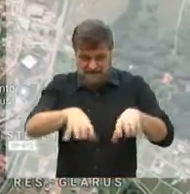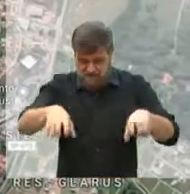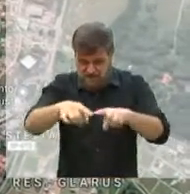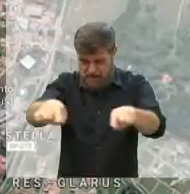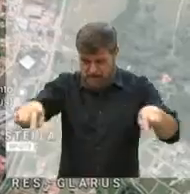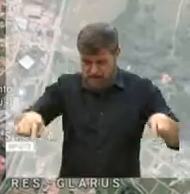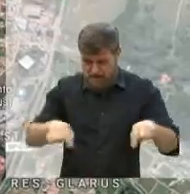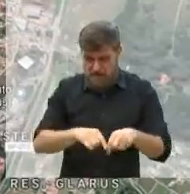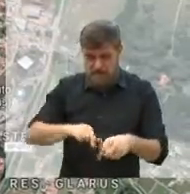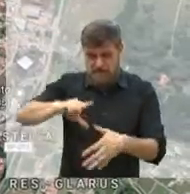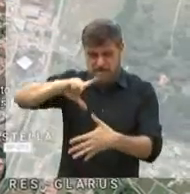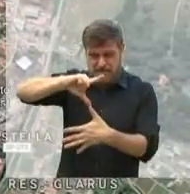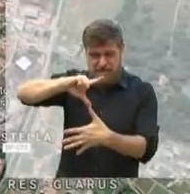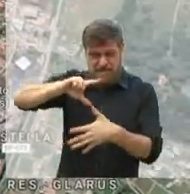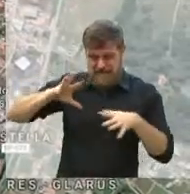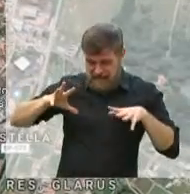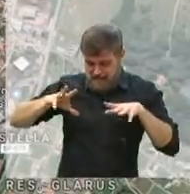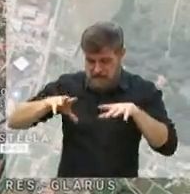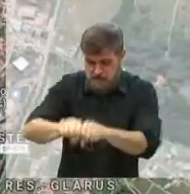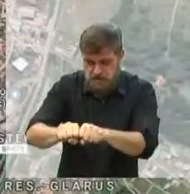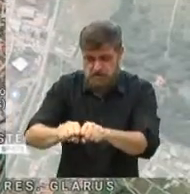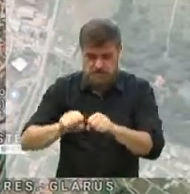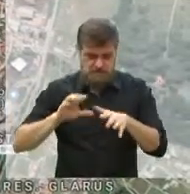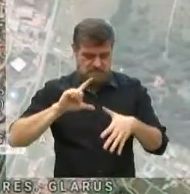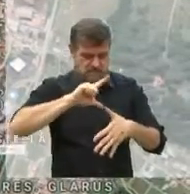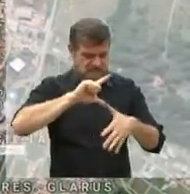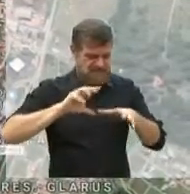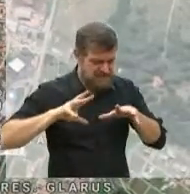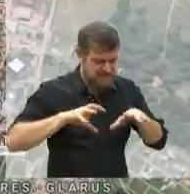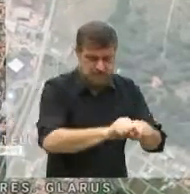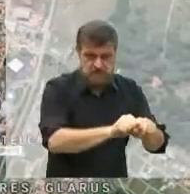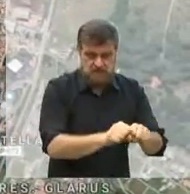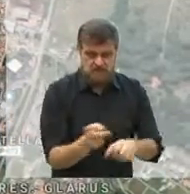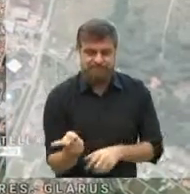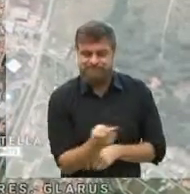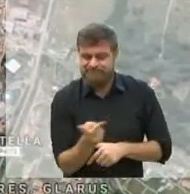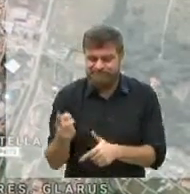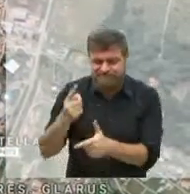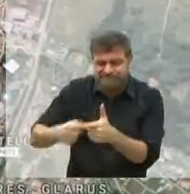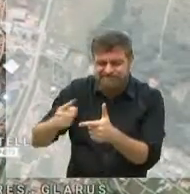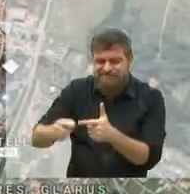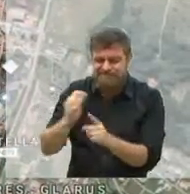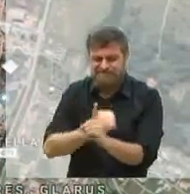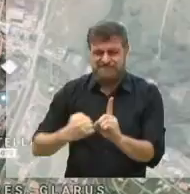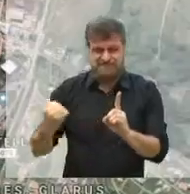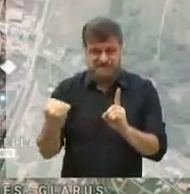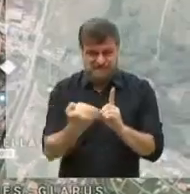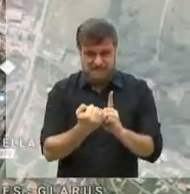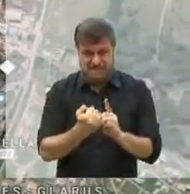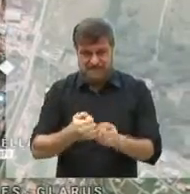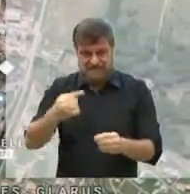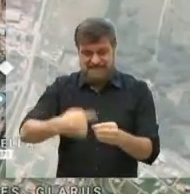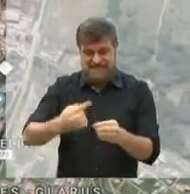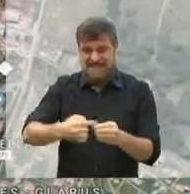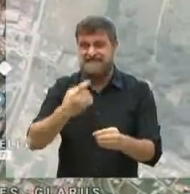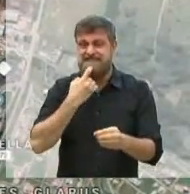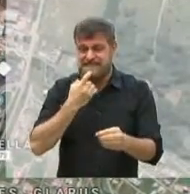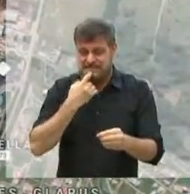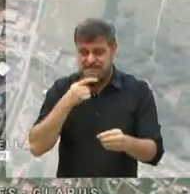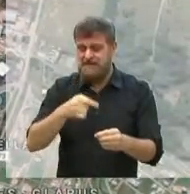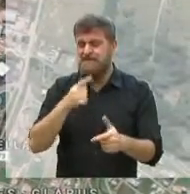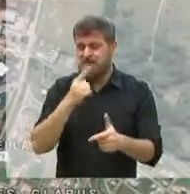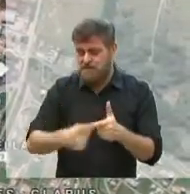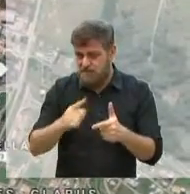ocupações da América Latina. Duas grandes ocupações, dois grandes problemas sociais para a região metropolitana e para